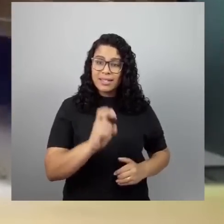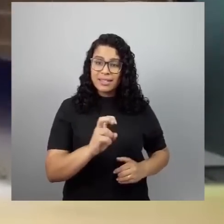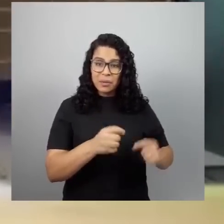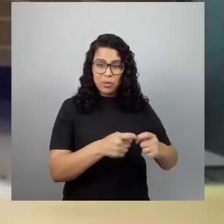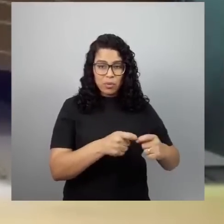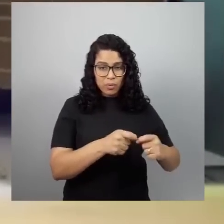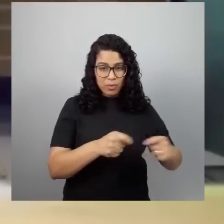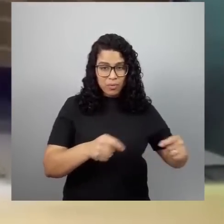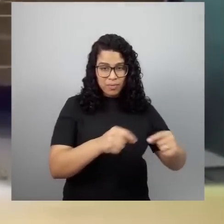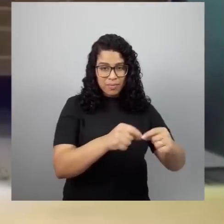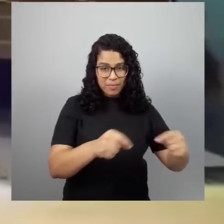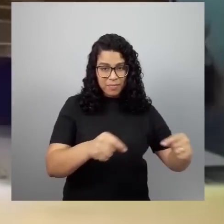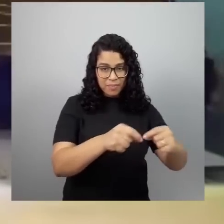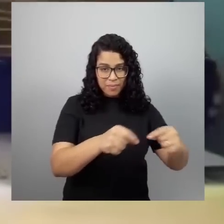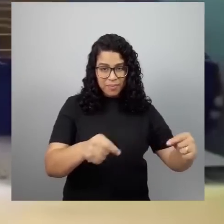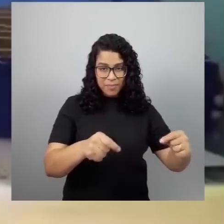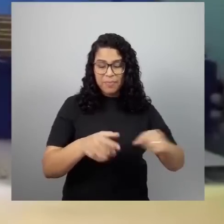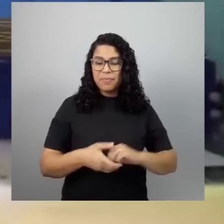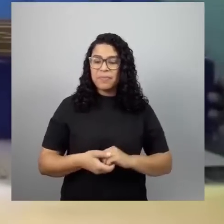Bem rápido.